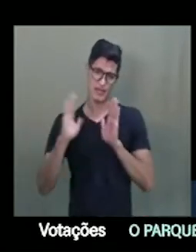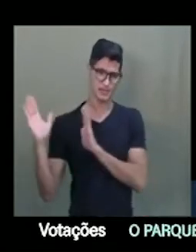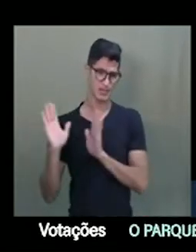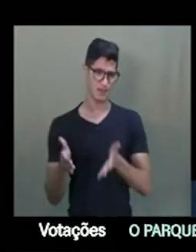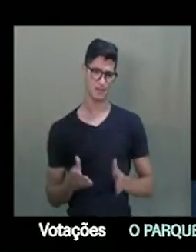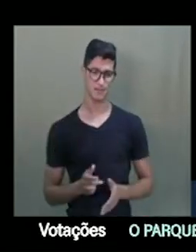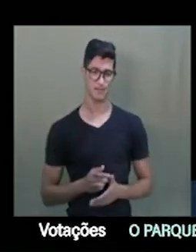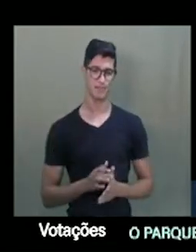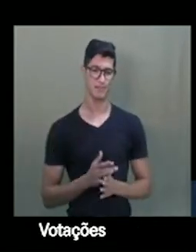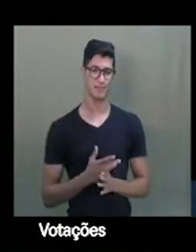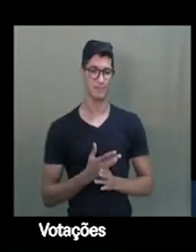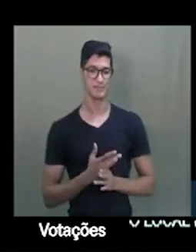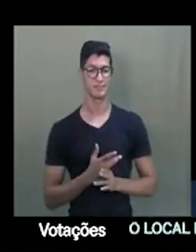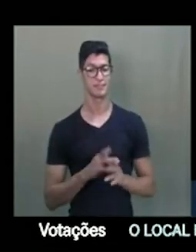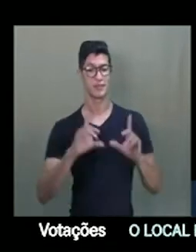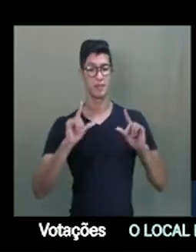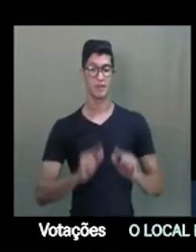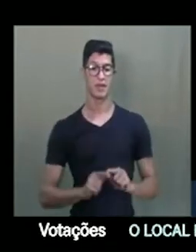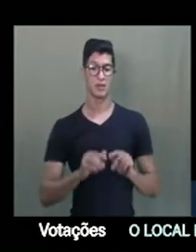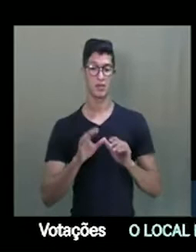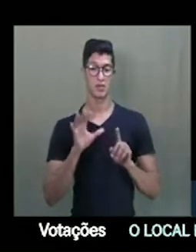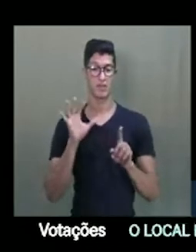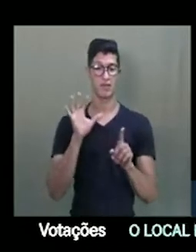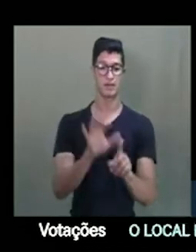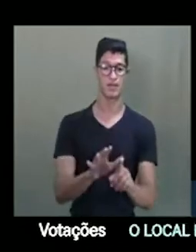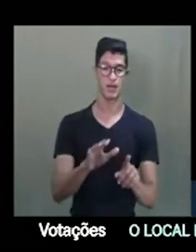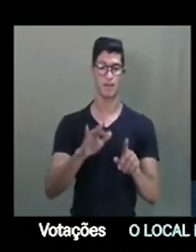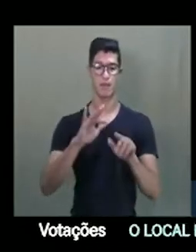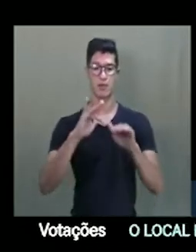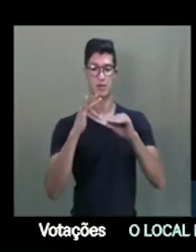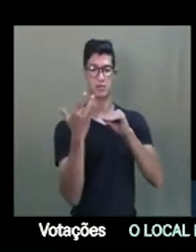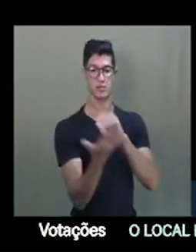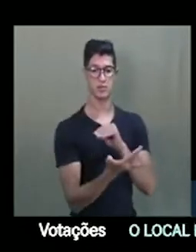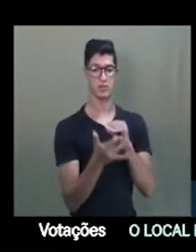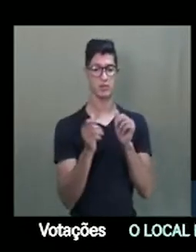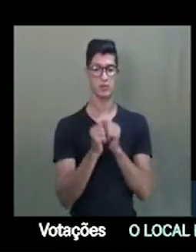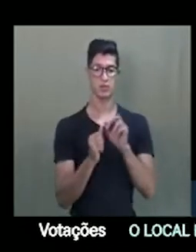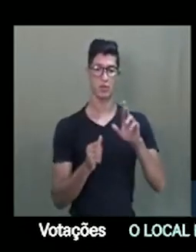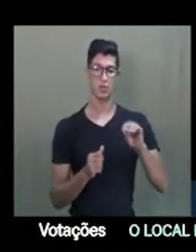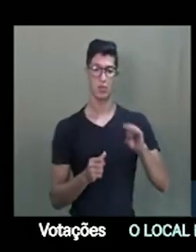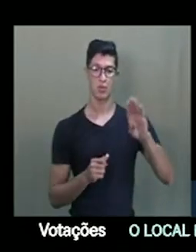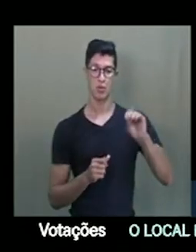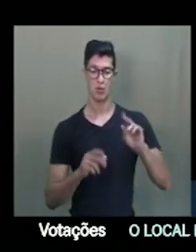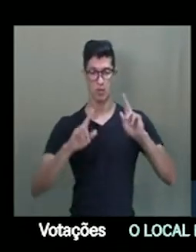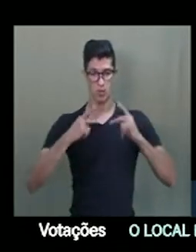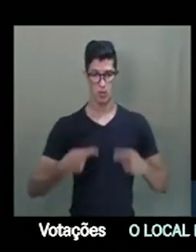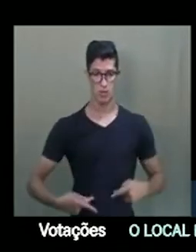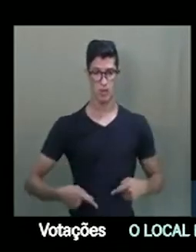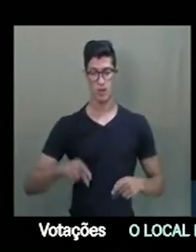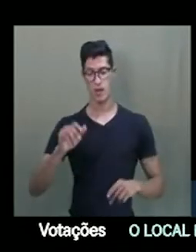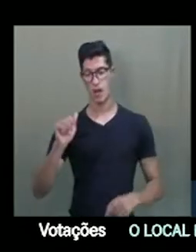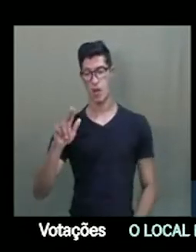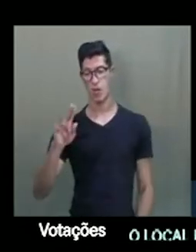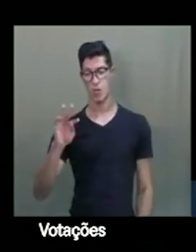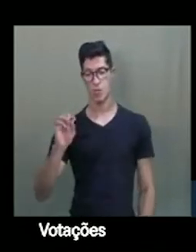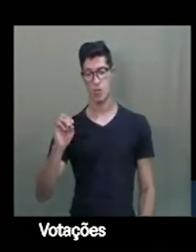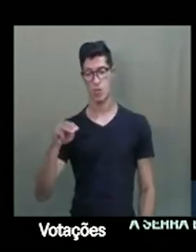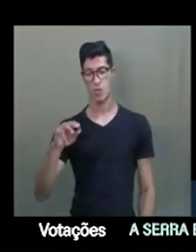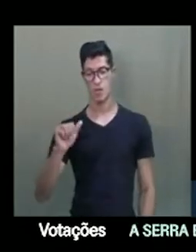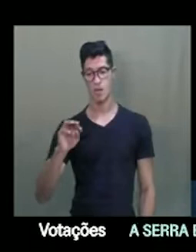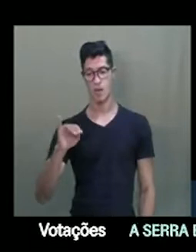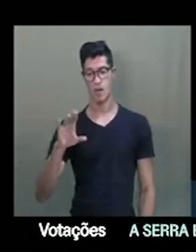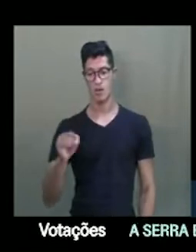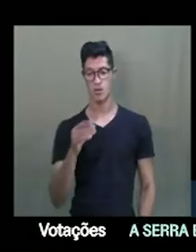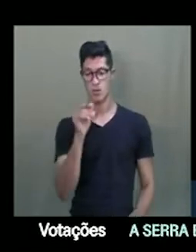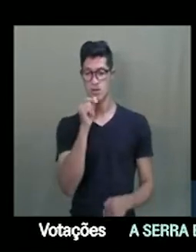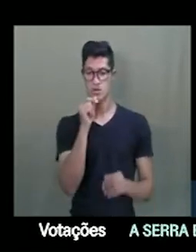E muito menos influenciados por rede social, com robôs humanos e automáticos para fazer